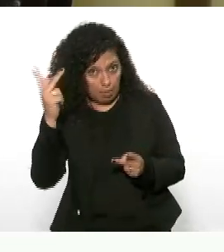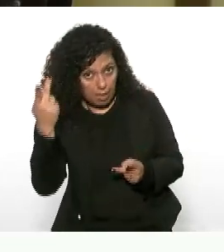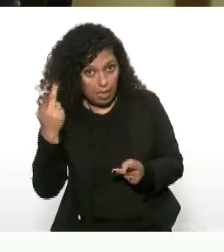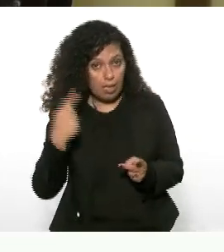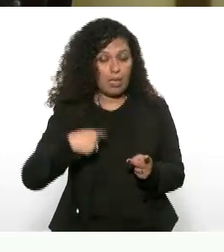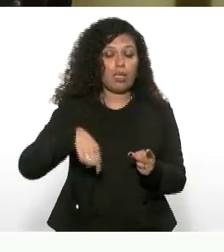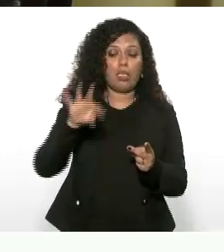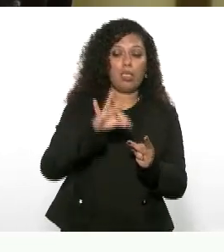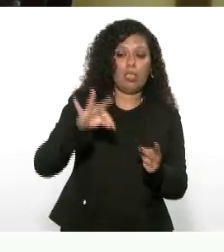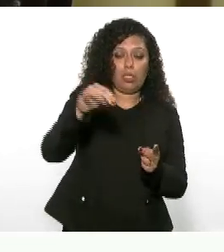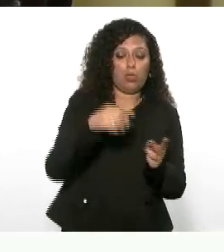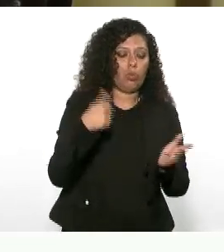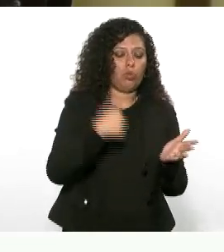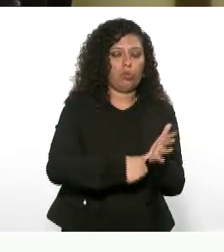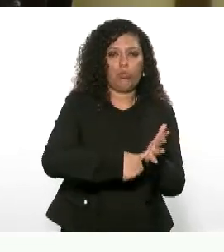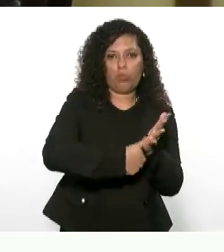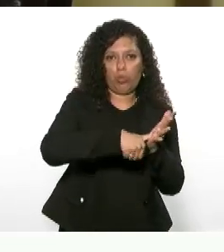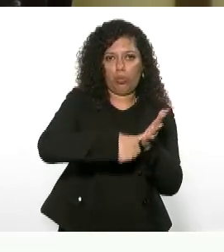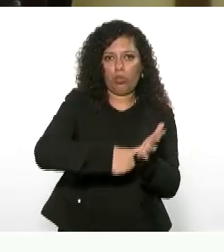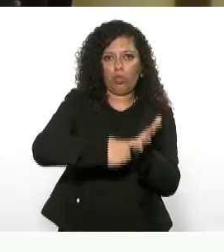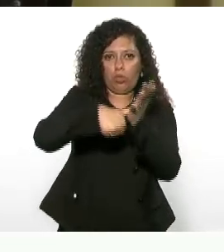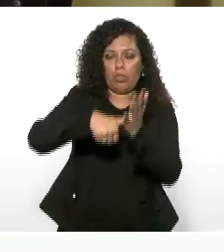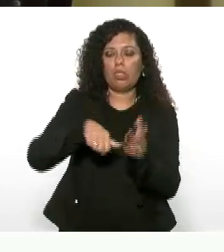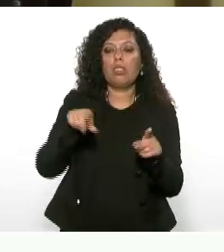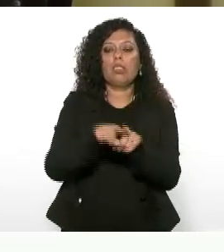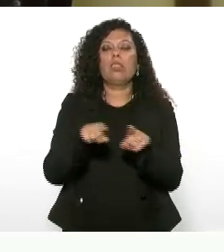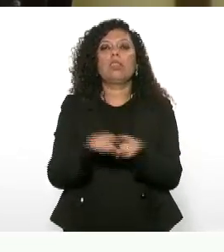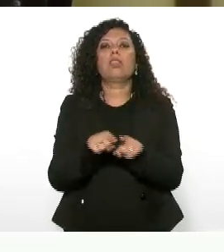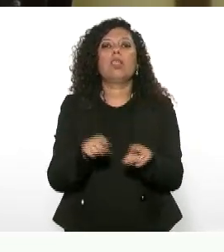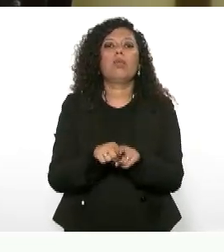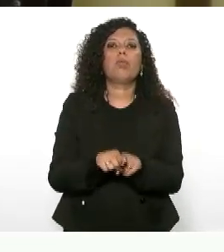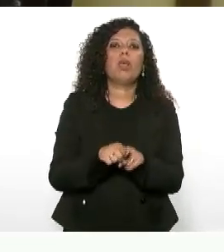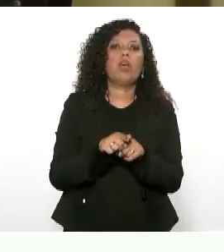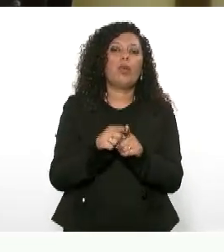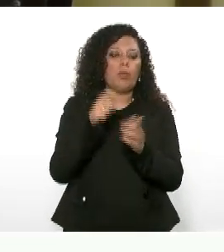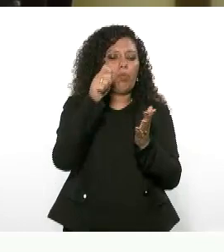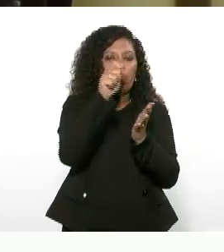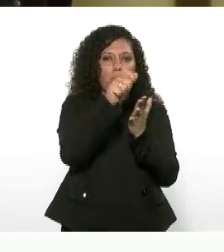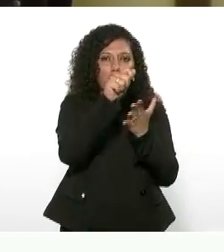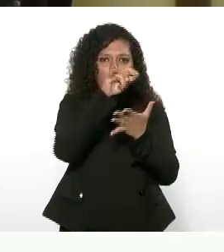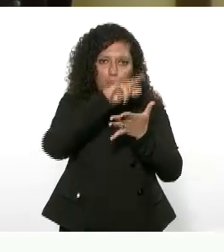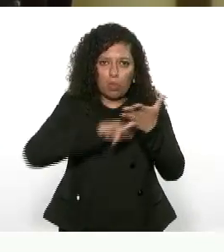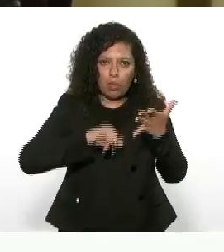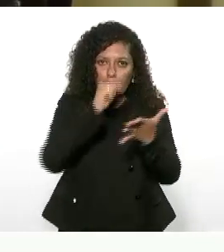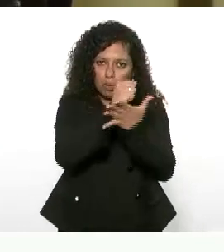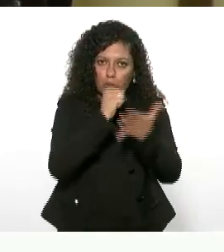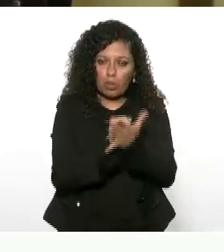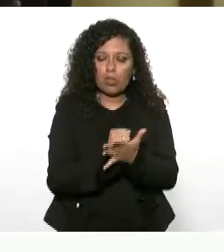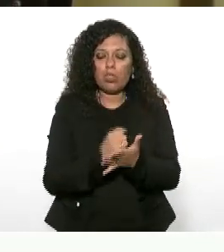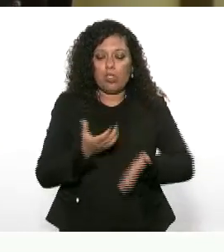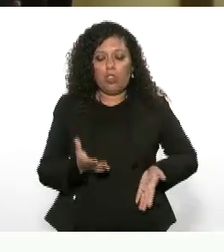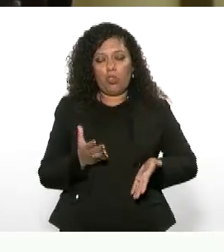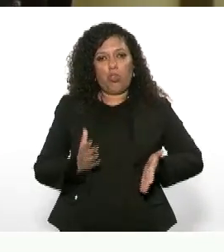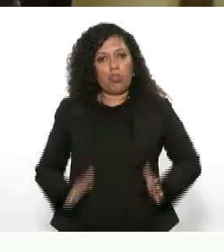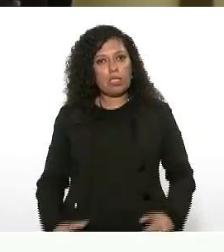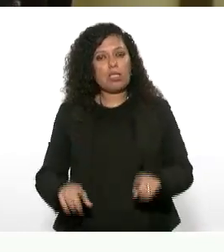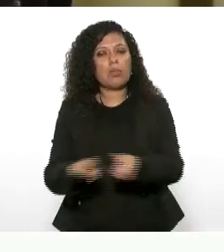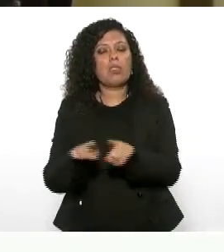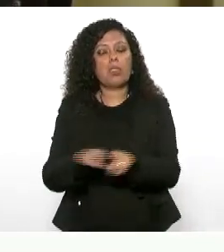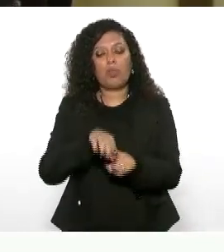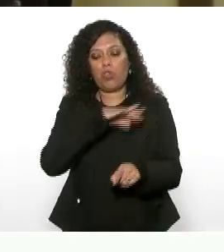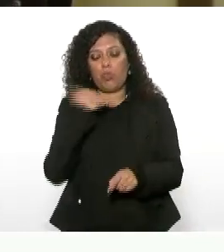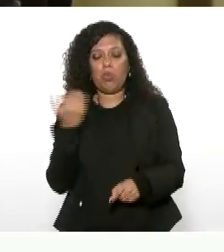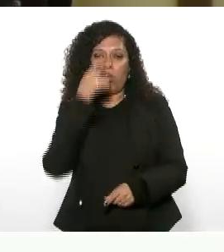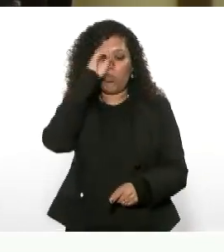mas vamos ter as questões quanto certidão de óbito, certidão de nascimento e alguns outros dados. Então, isso a gente precisa saber como é que está, impulsionar,